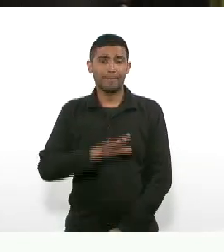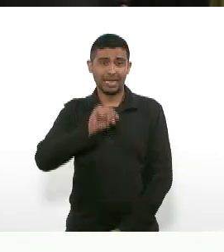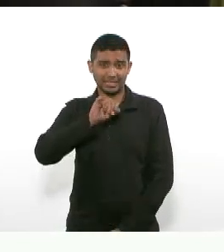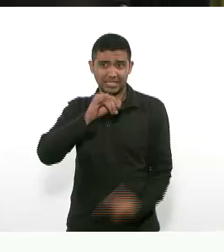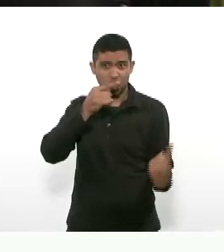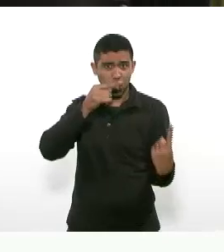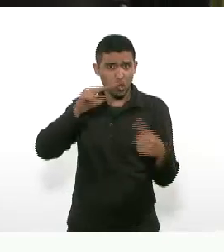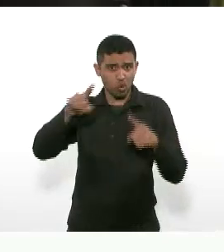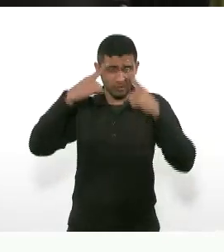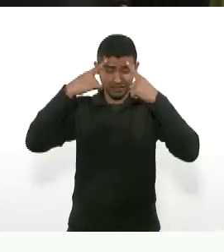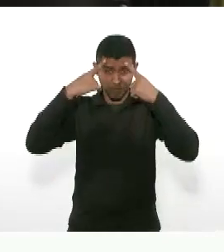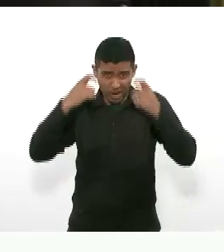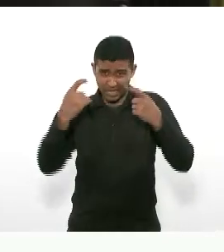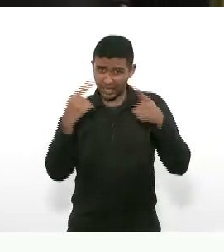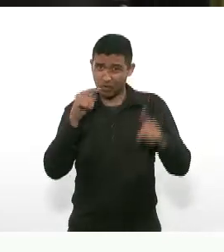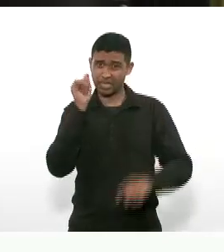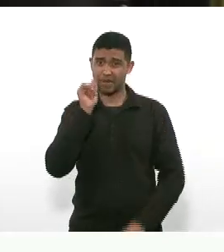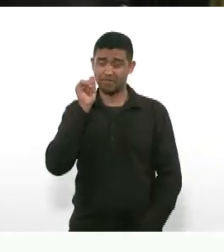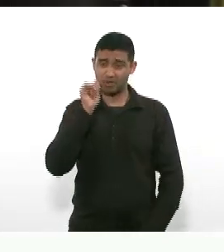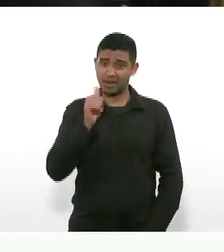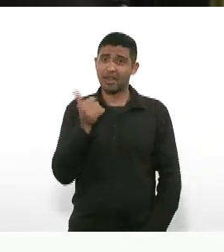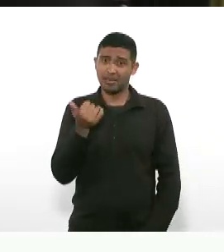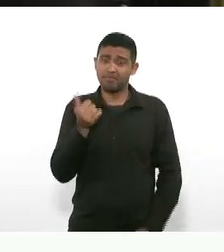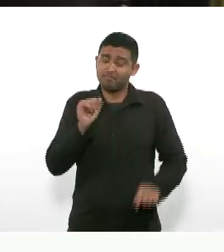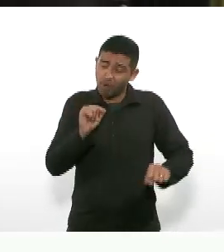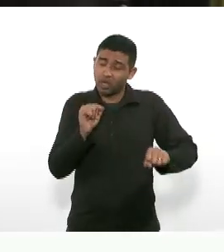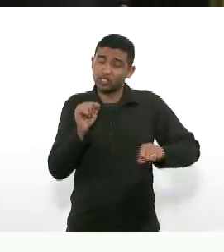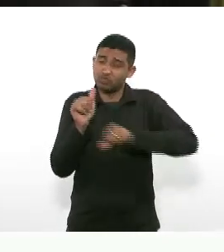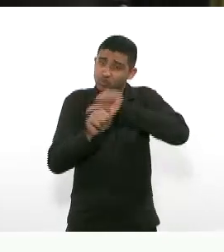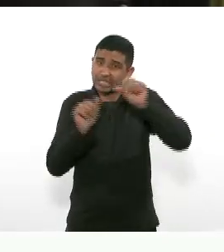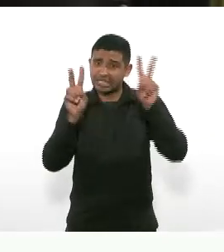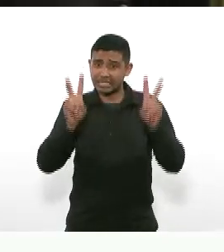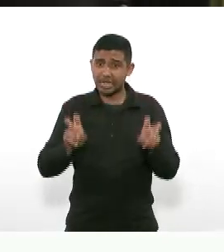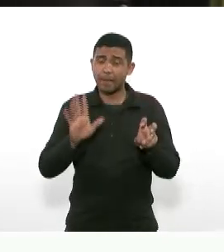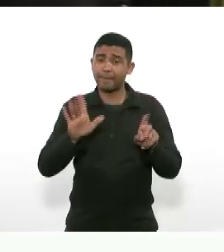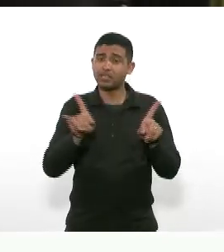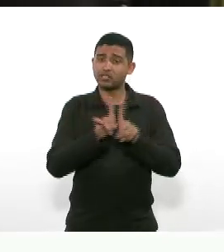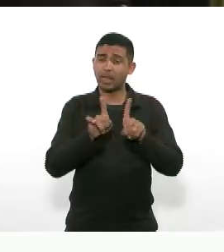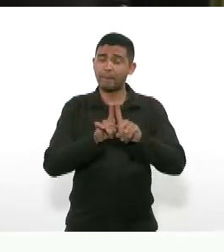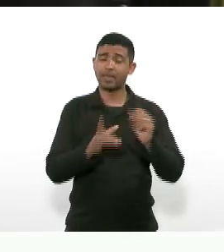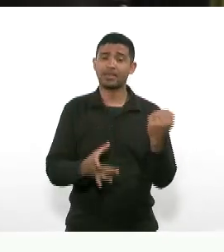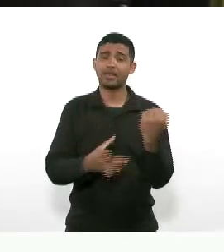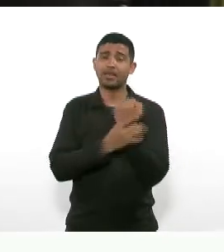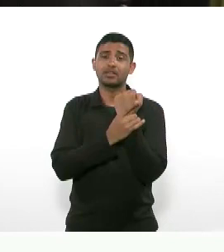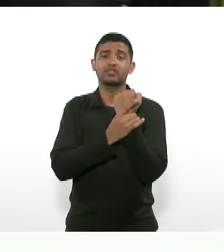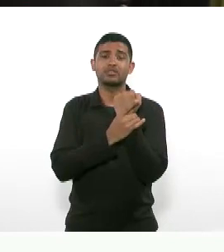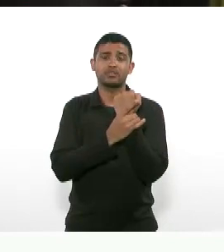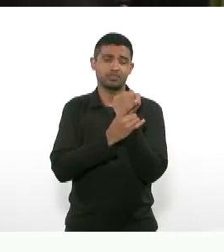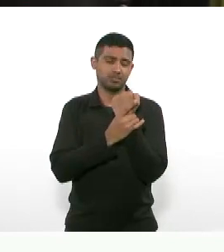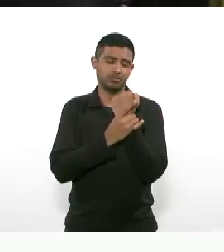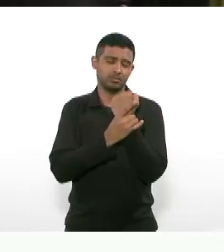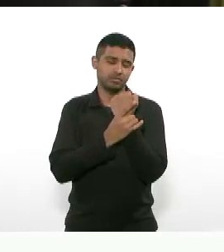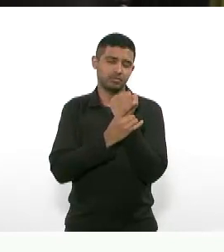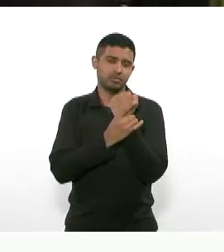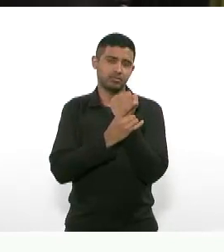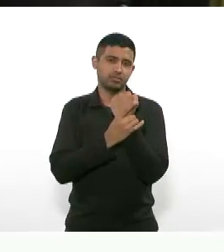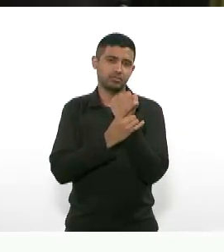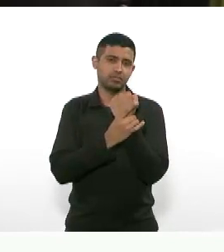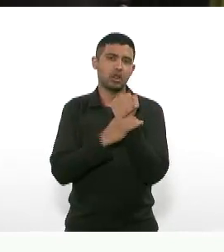contra a mulher, seja num outro eixo, né, mas, sobretudo, também garantir, né,